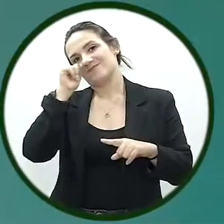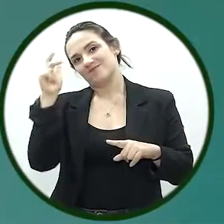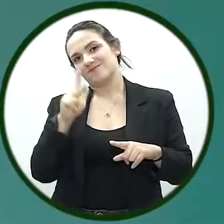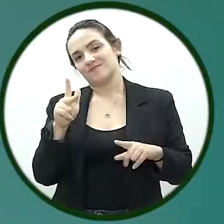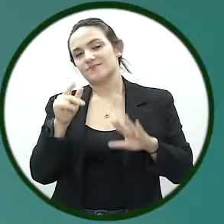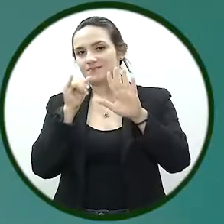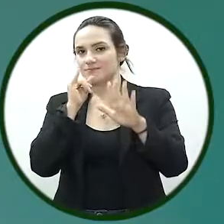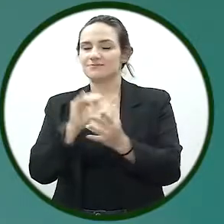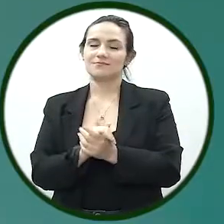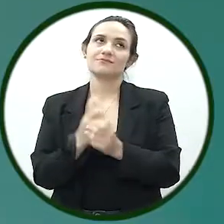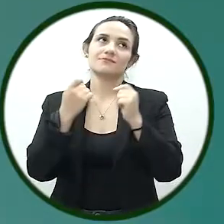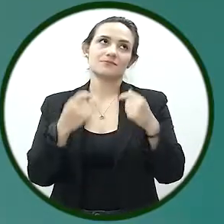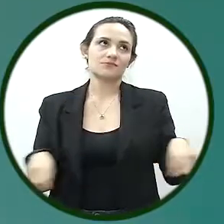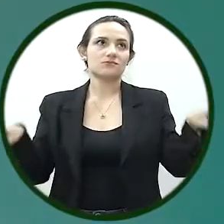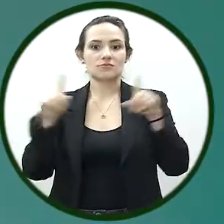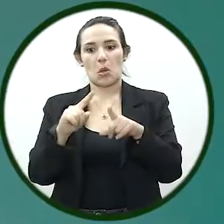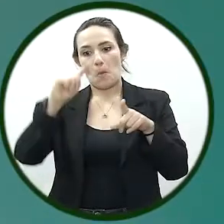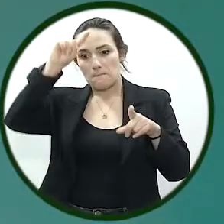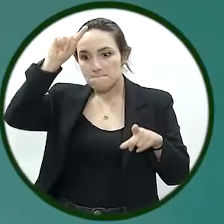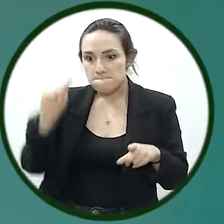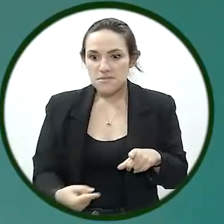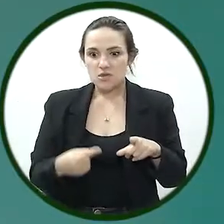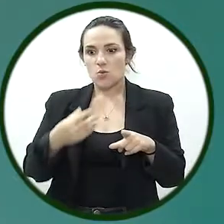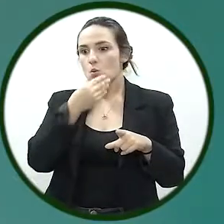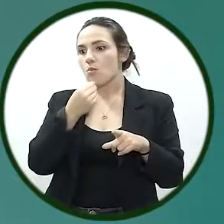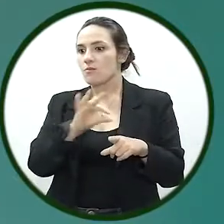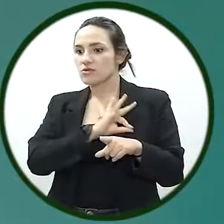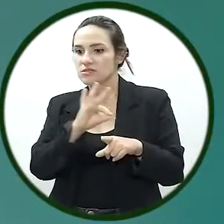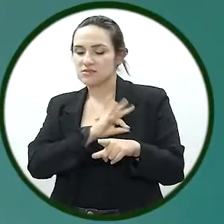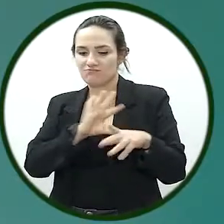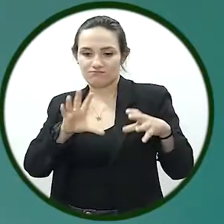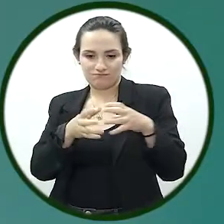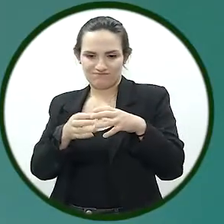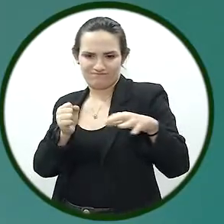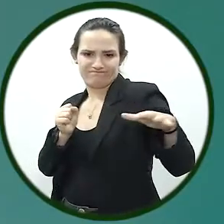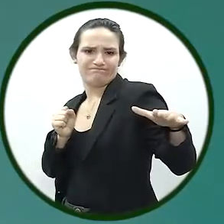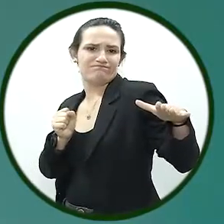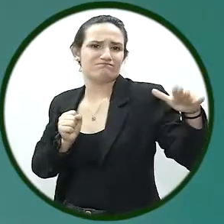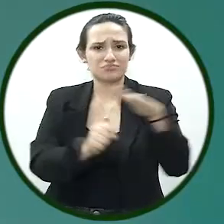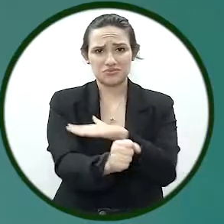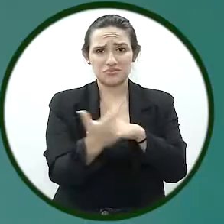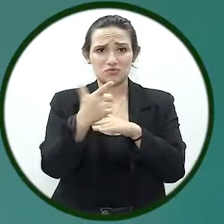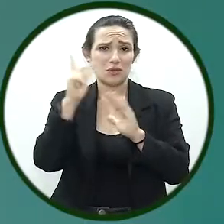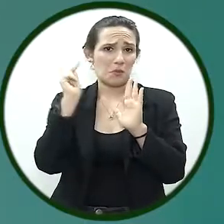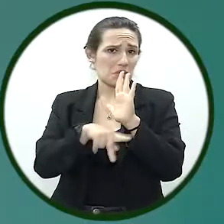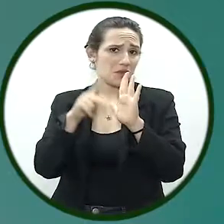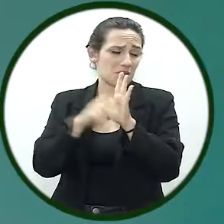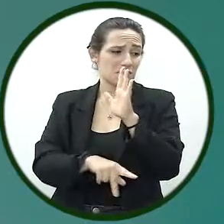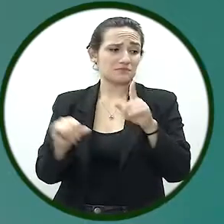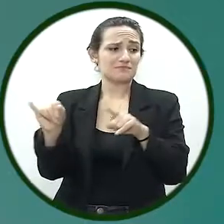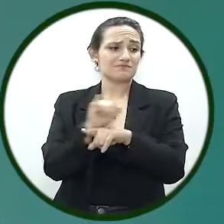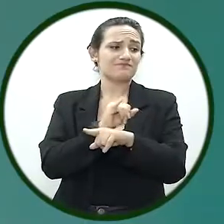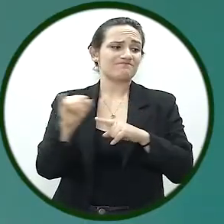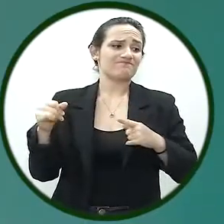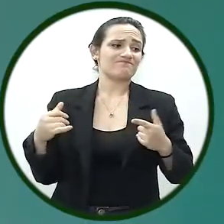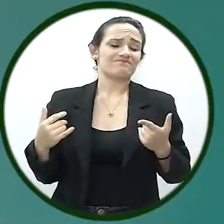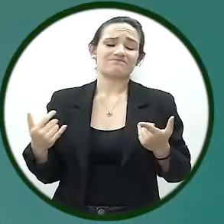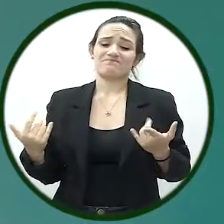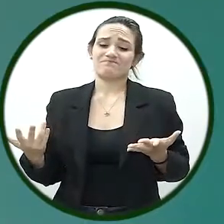para colocar em um determinado local, sem nenhum planejamento estratégico e de inteligência, você pode, por